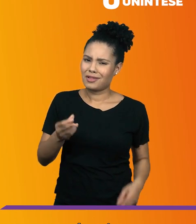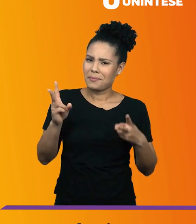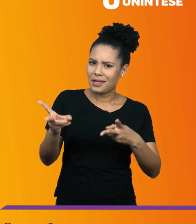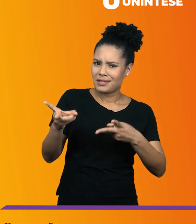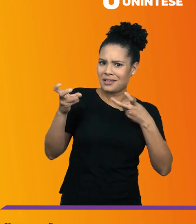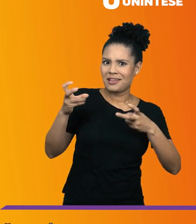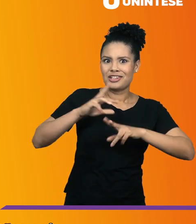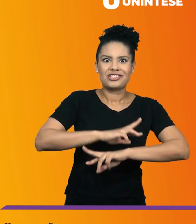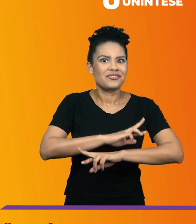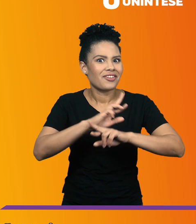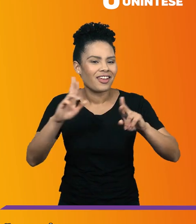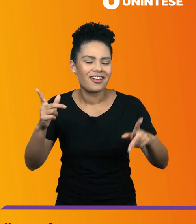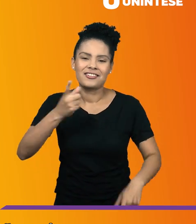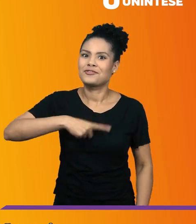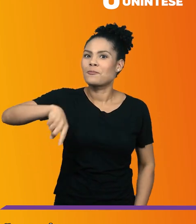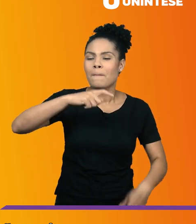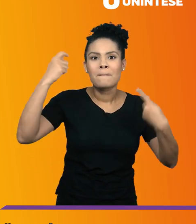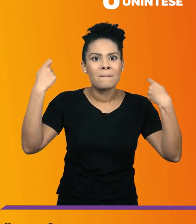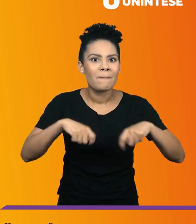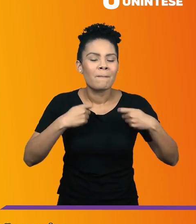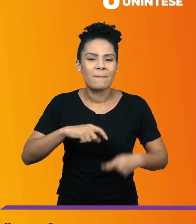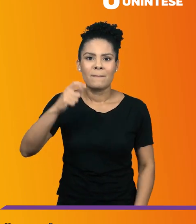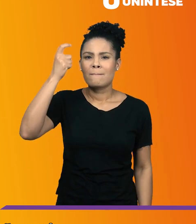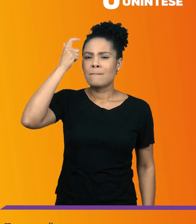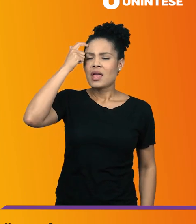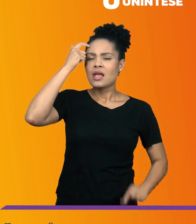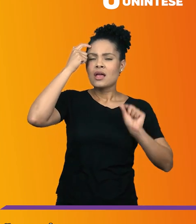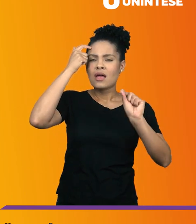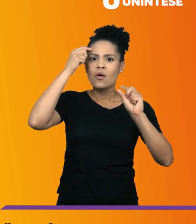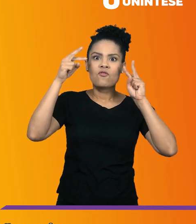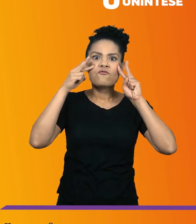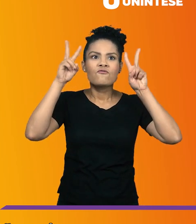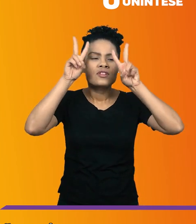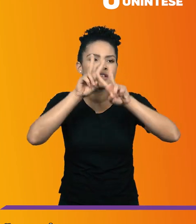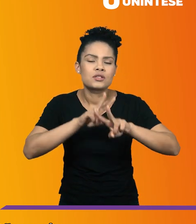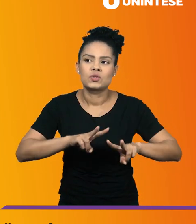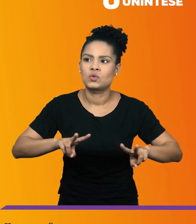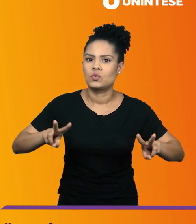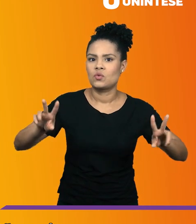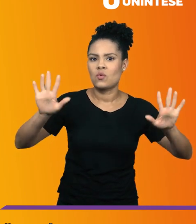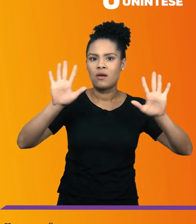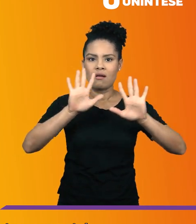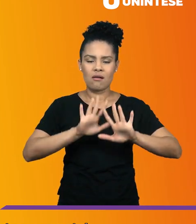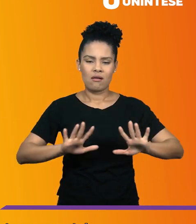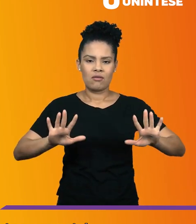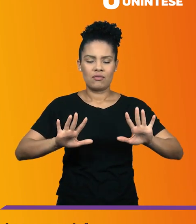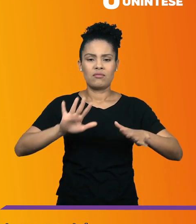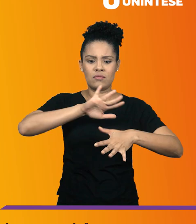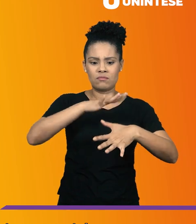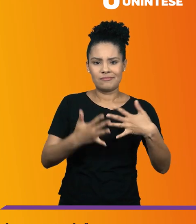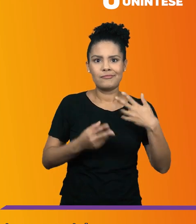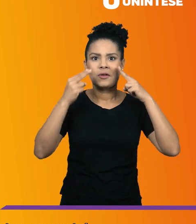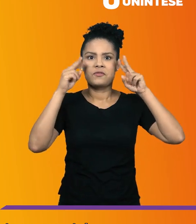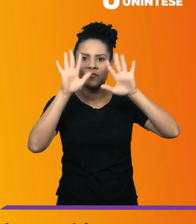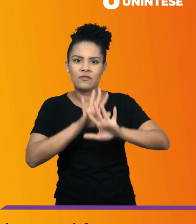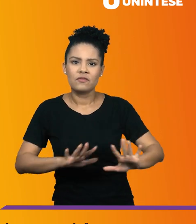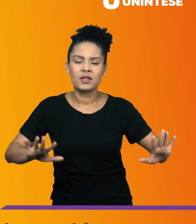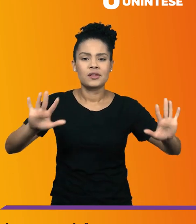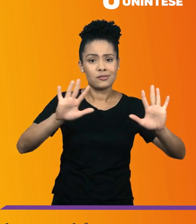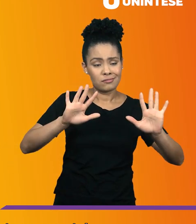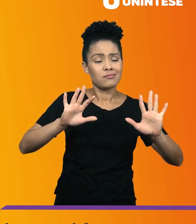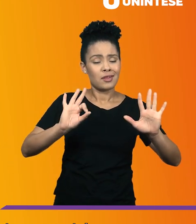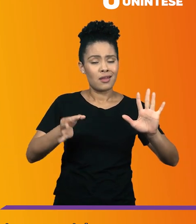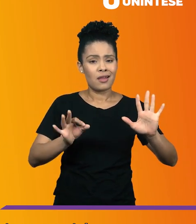gaveta. Viram como é diferente? Então vocês precisam pensar visualmente. A língua de sinais é uma língua